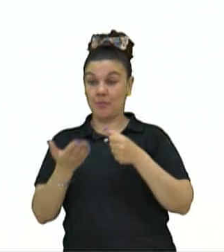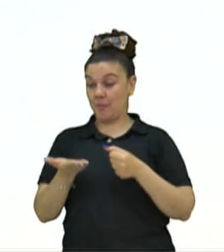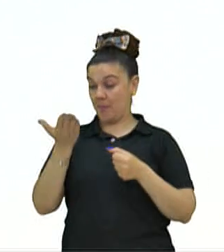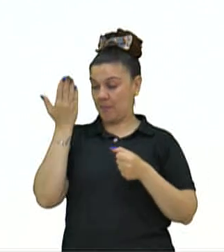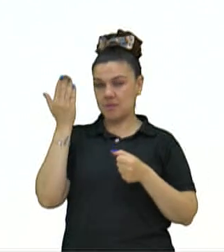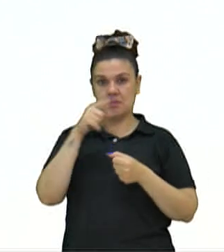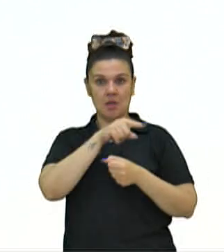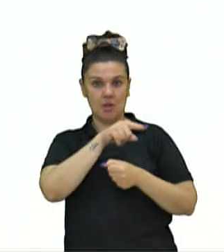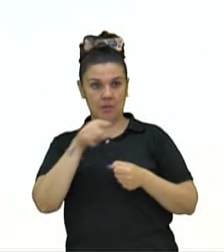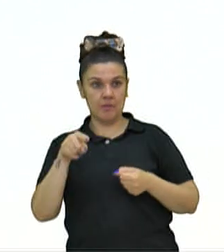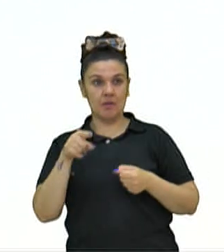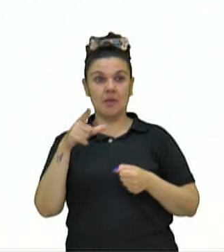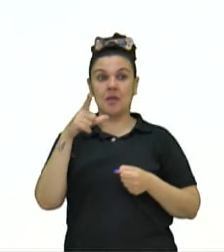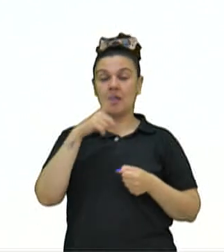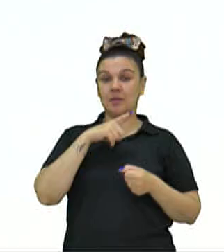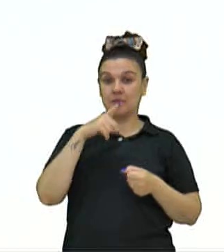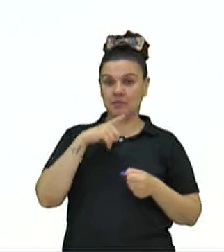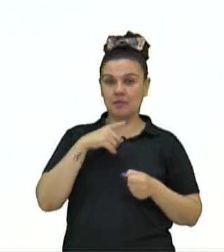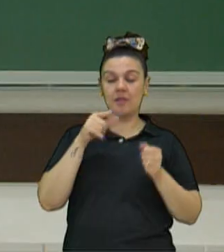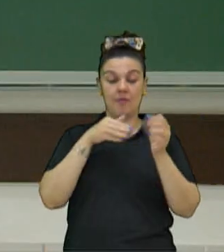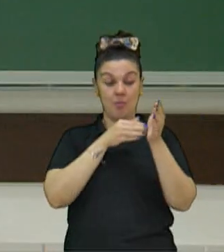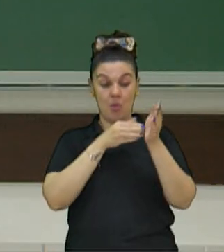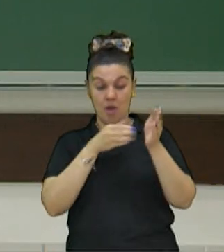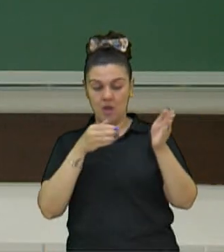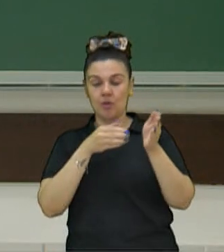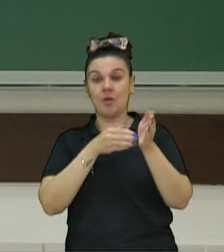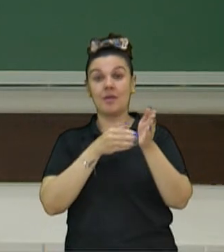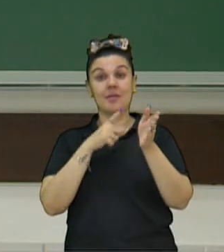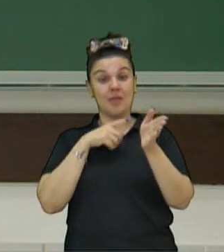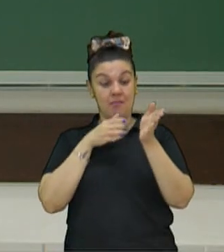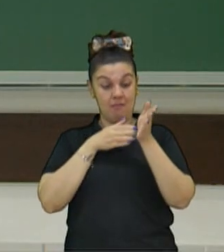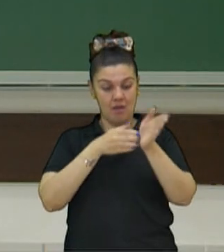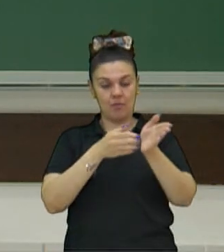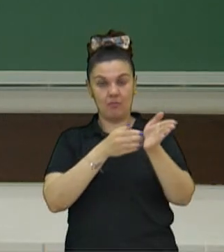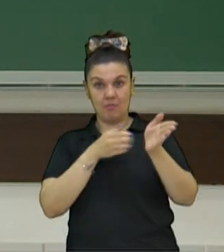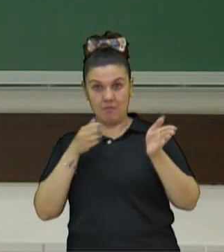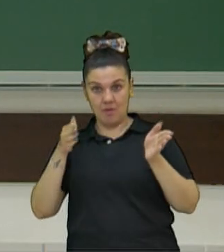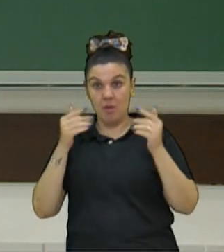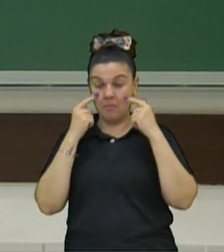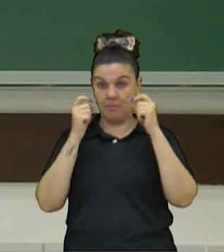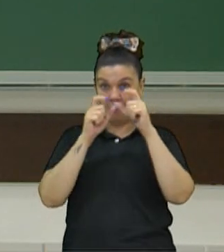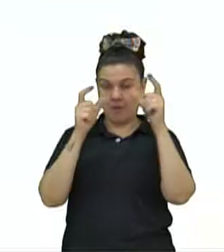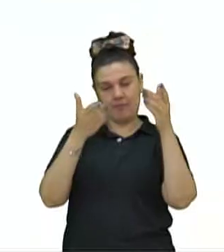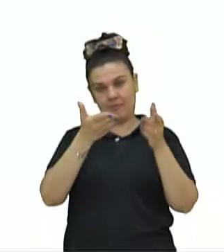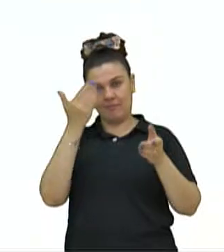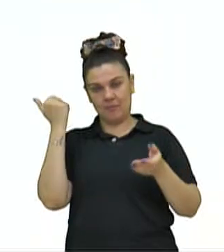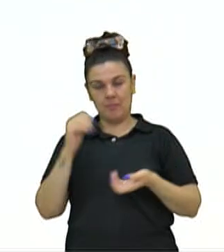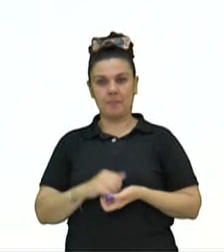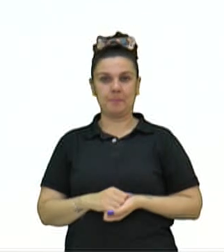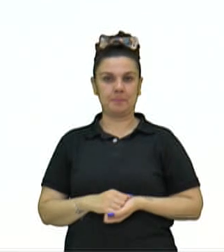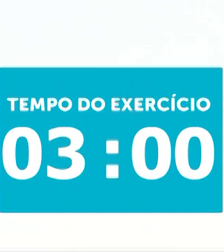passado. Aqui eu tenho o verbo regular e tenho o verbo irregular. Presta atenção. Let's go.